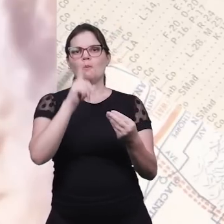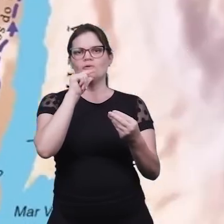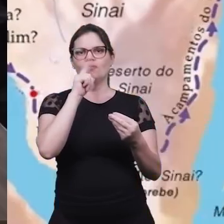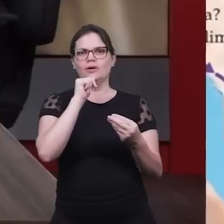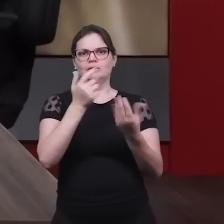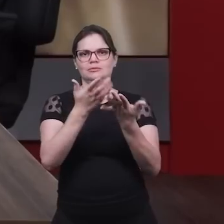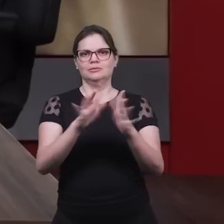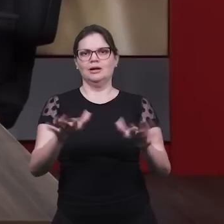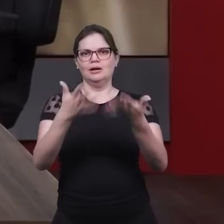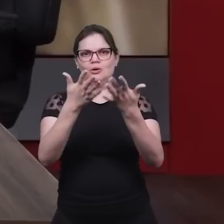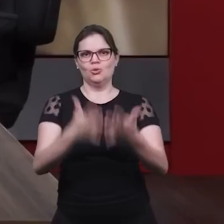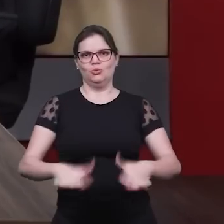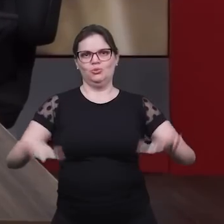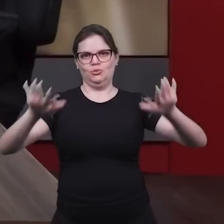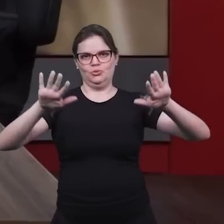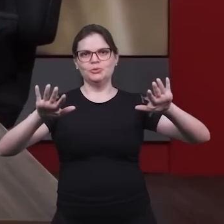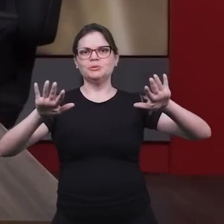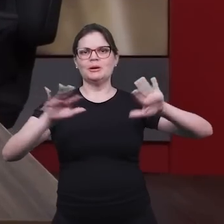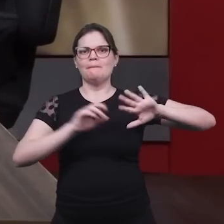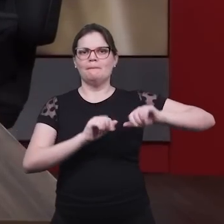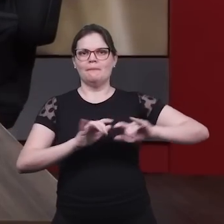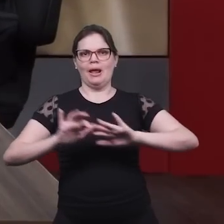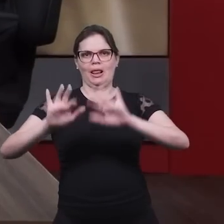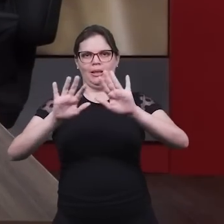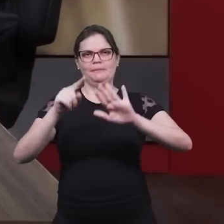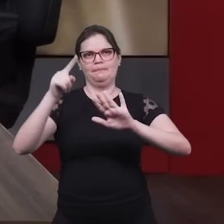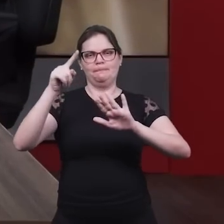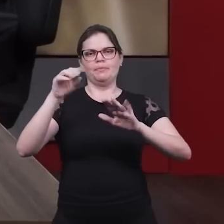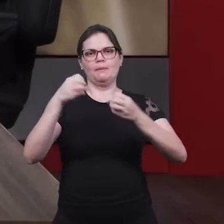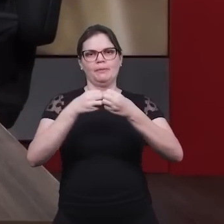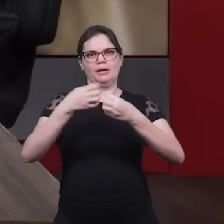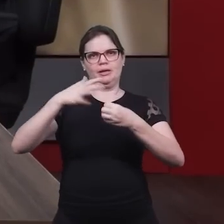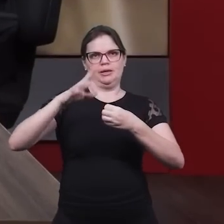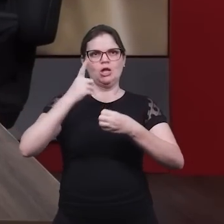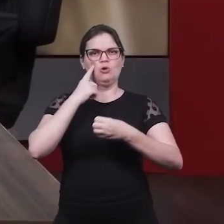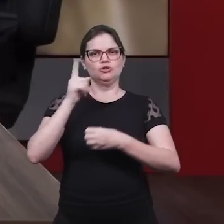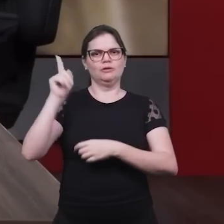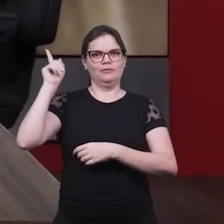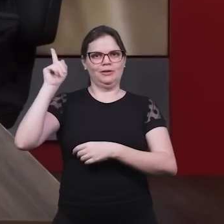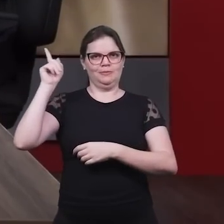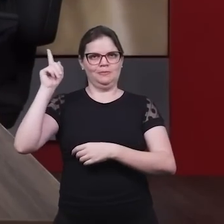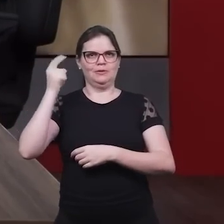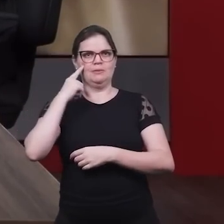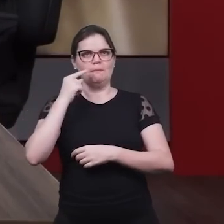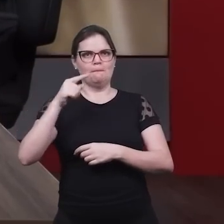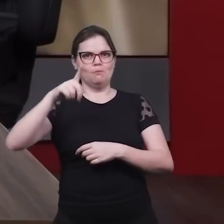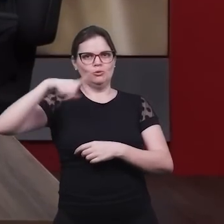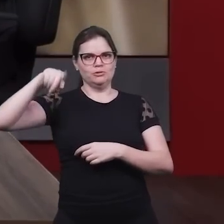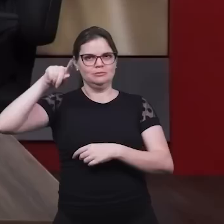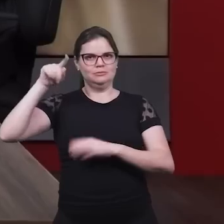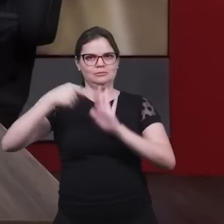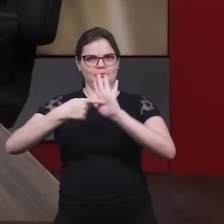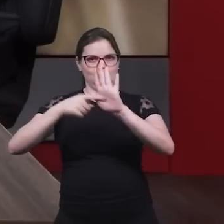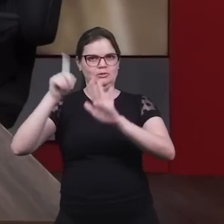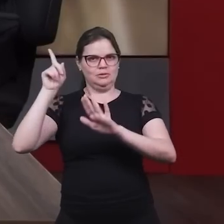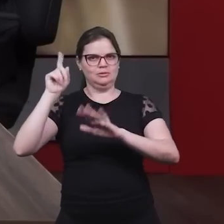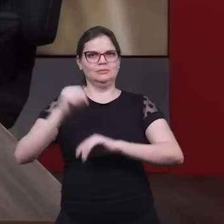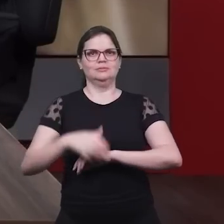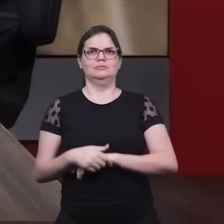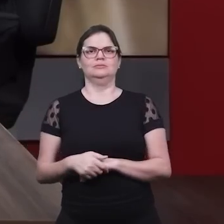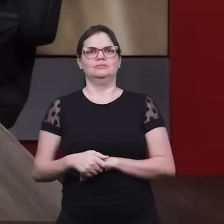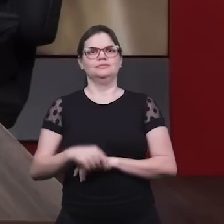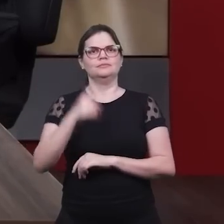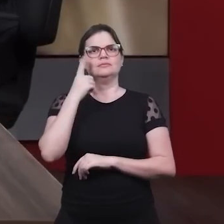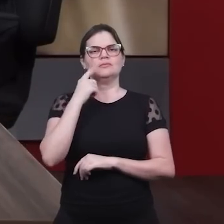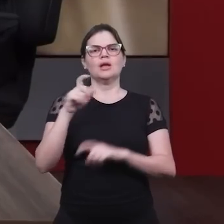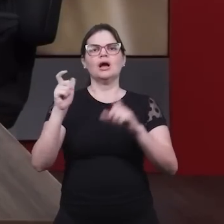água tornou-se... Eram as águas amargas. A água estava salúvel, a água estava... Isso. Só teve que... Jogaram madeira ali,